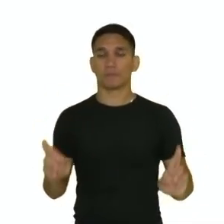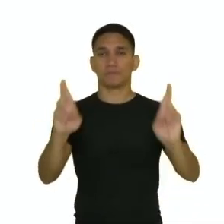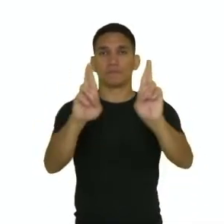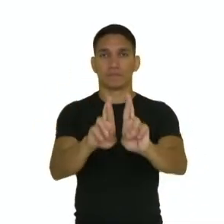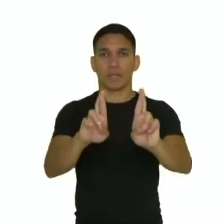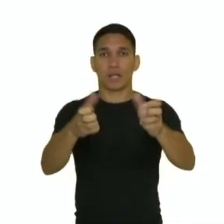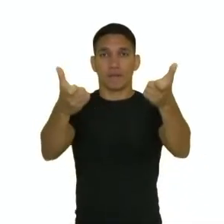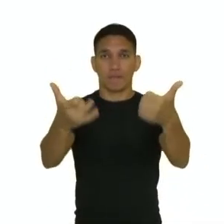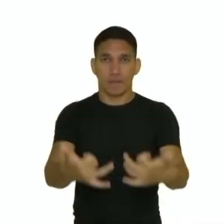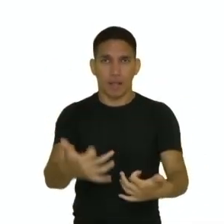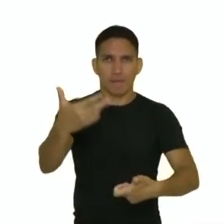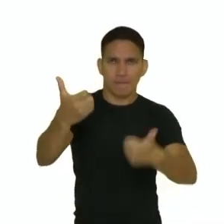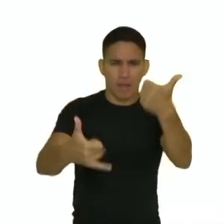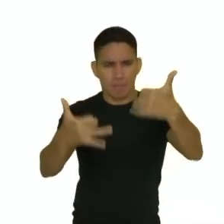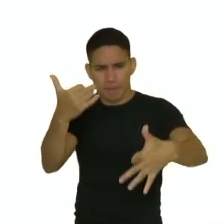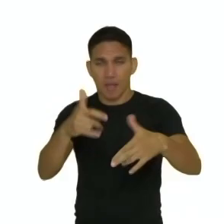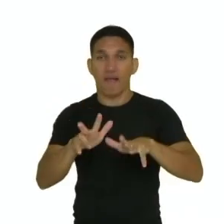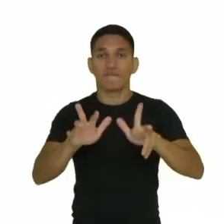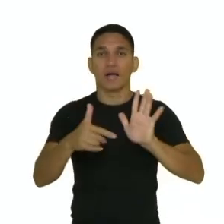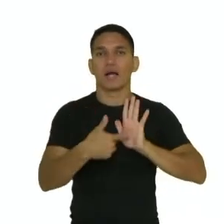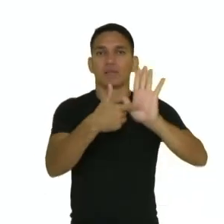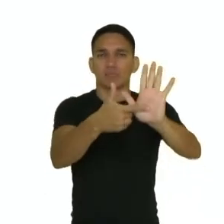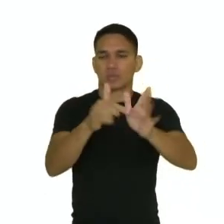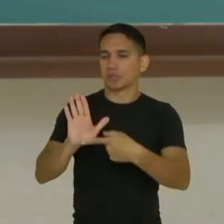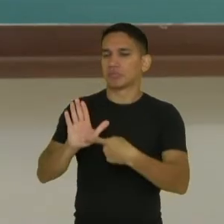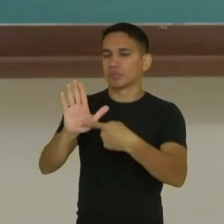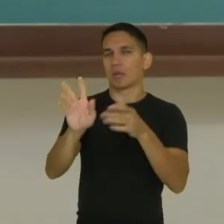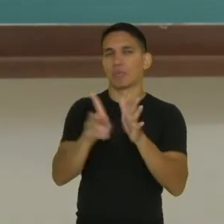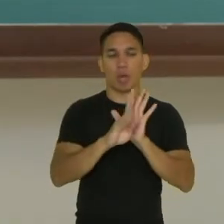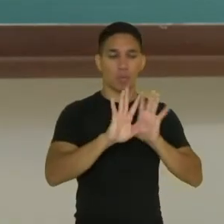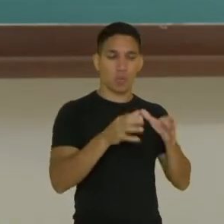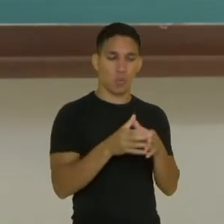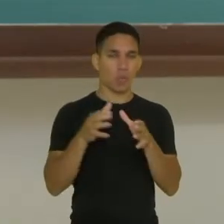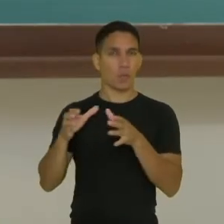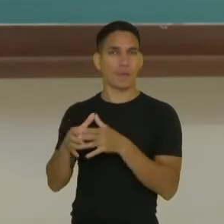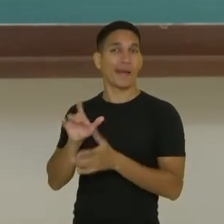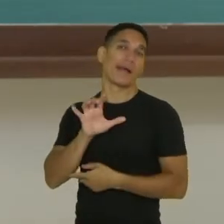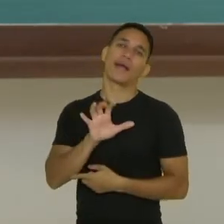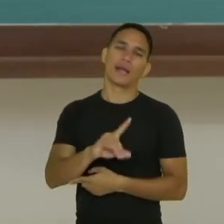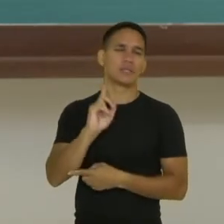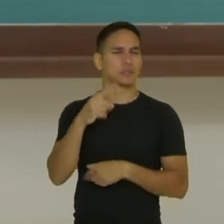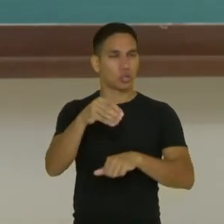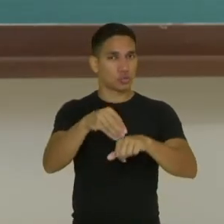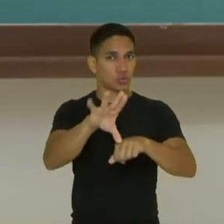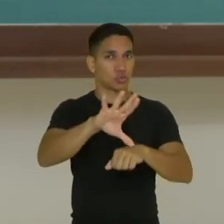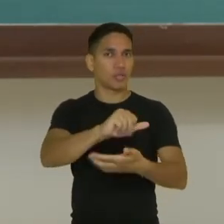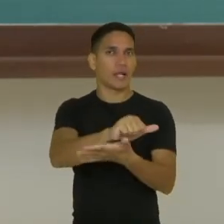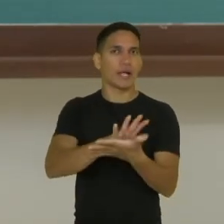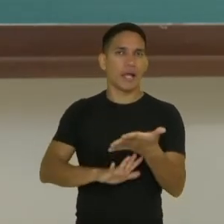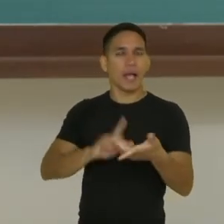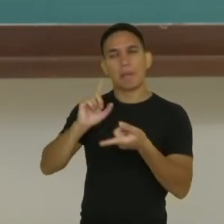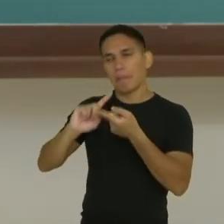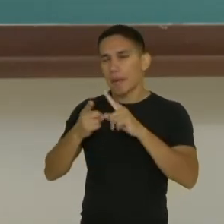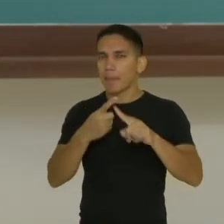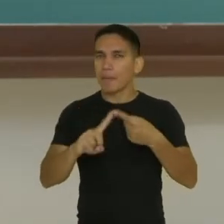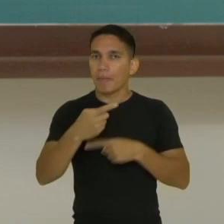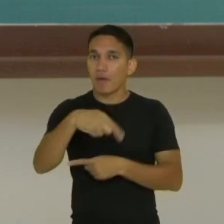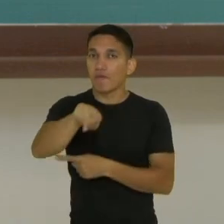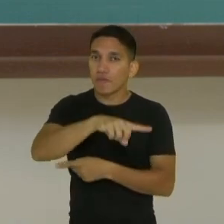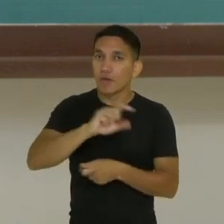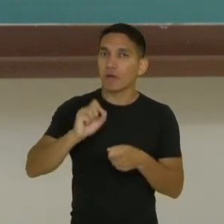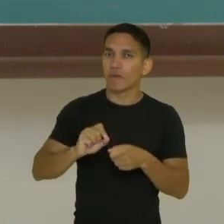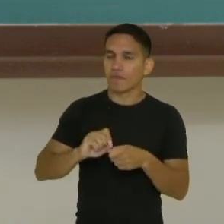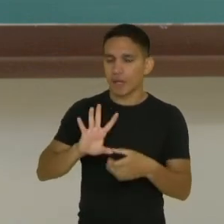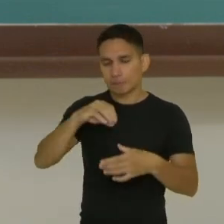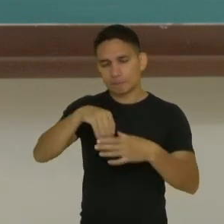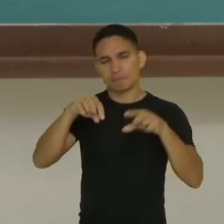grupos, eles serão os responsáveis por apresentar os argumentos dos grupos. Então essa é a nossa sugestão de atividade para debate para vocês implementarem em